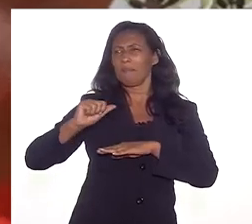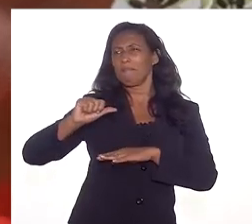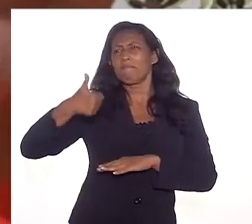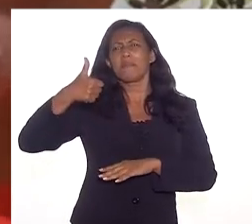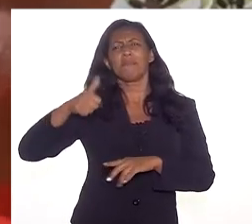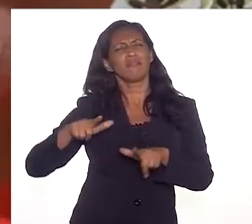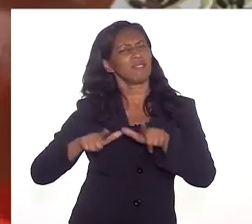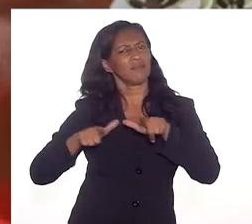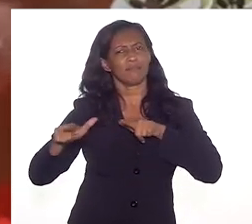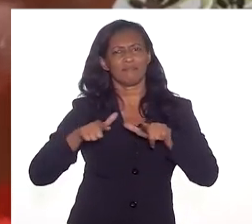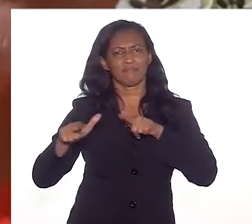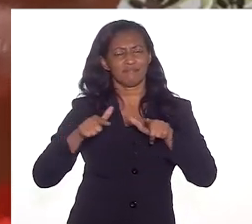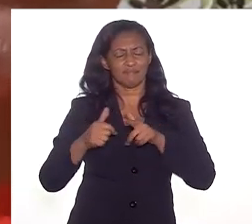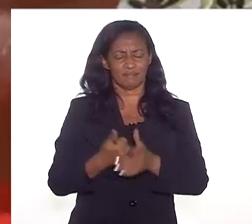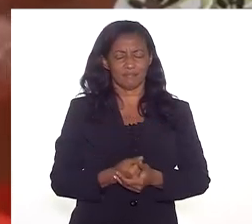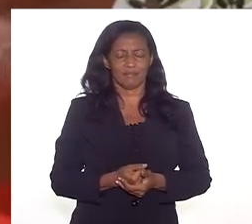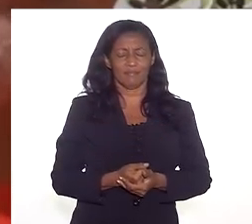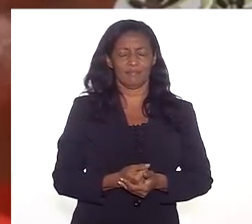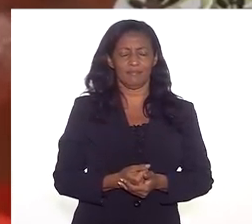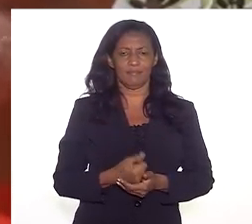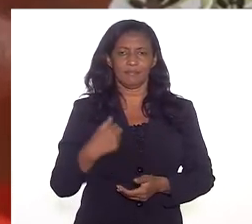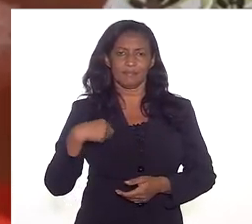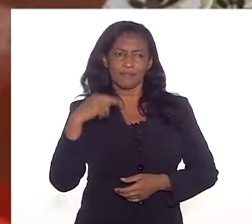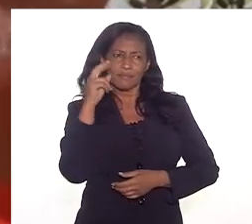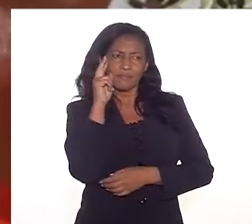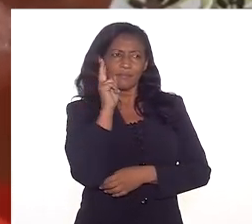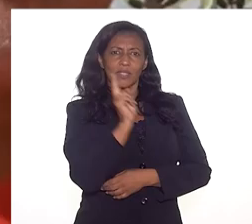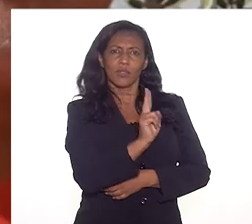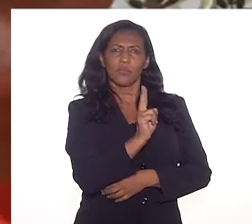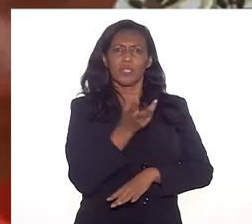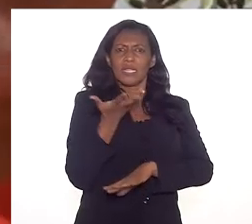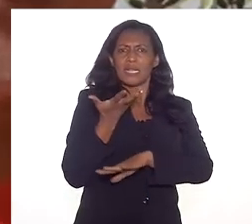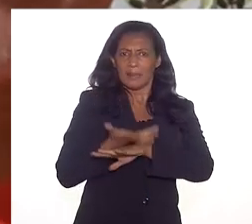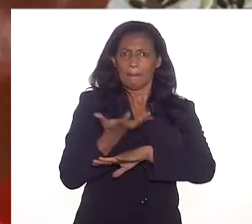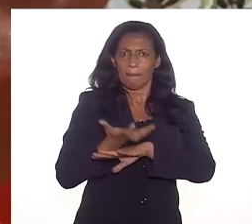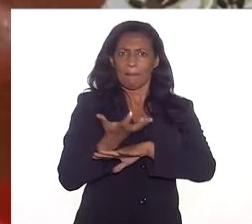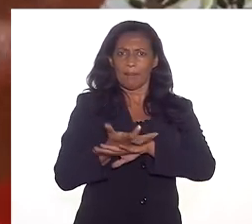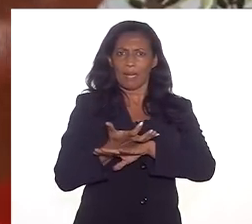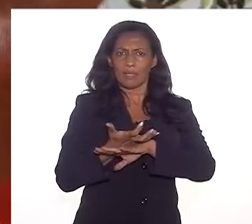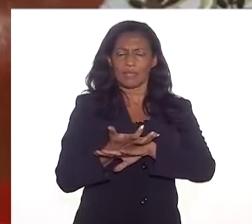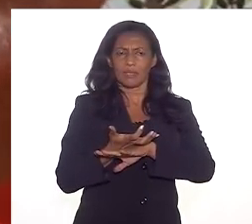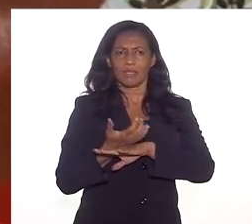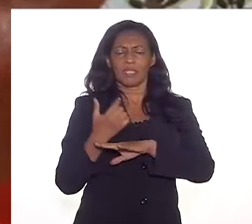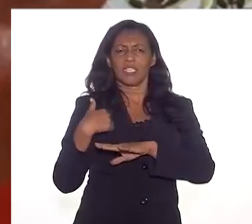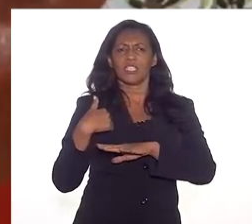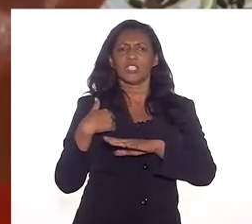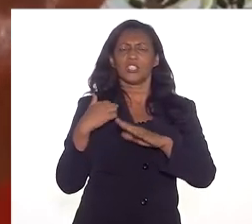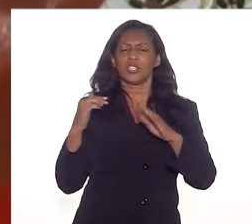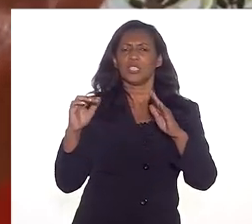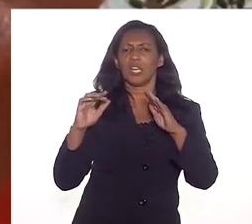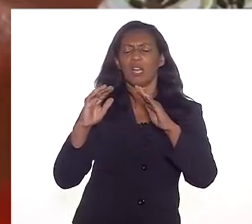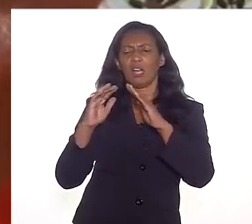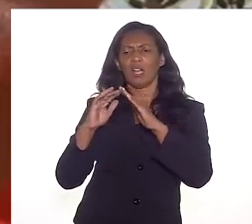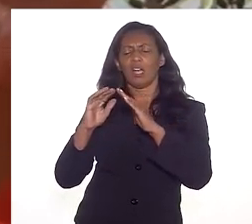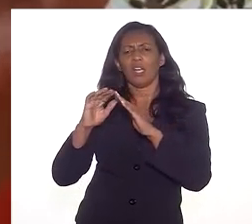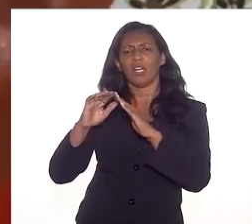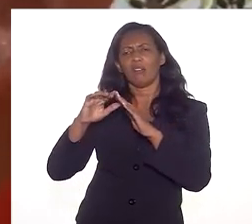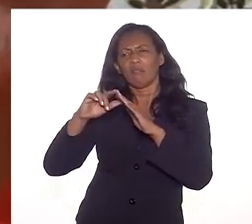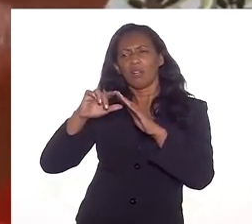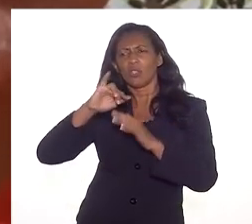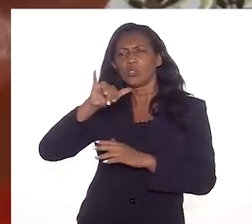Foi o meu primeiro emprego, na verdade. Eu vi na praça, tinha umas bancas, né?